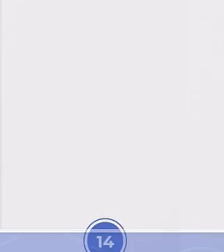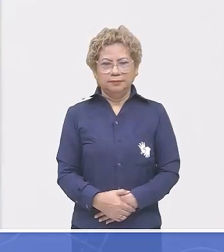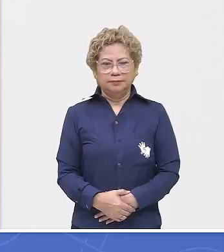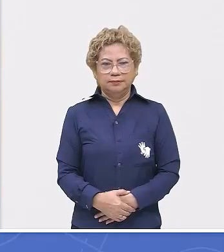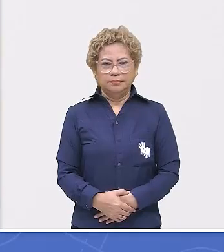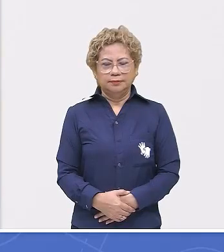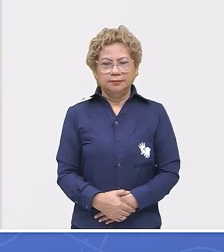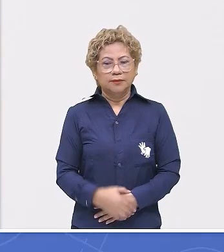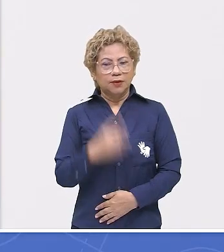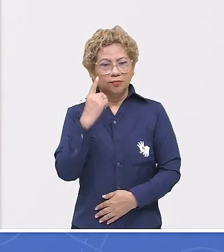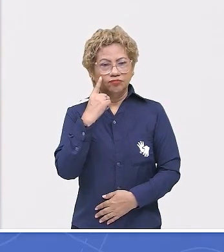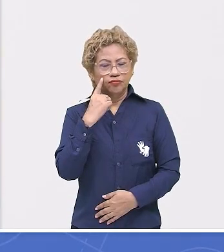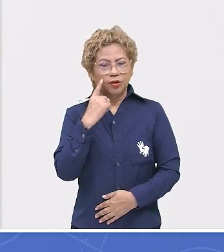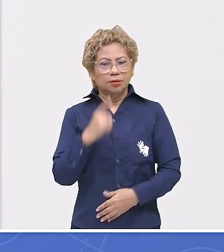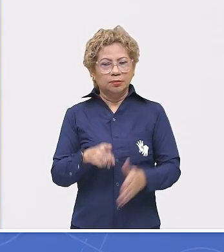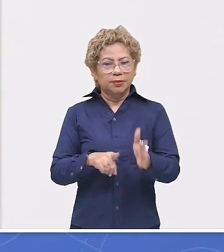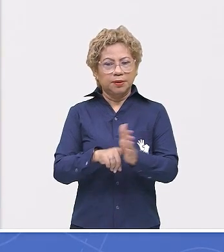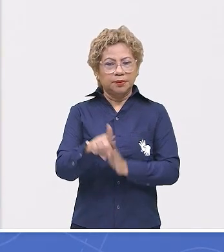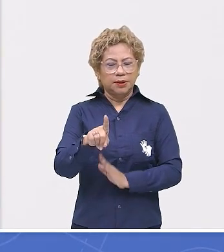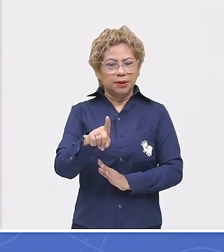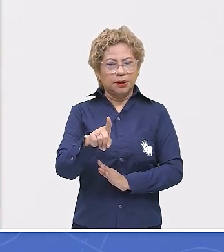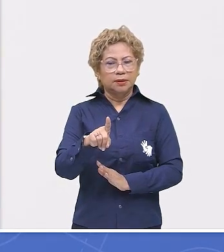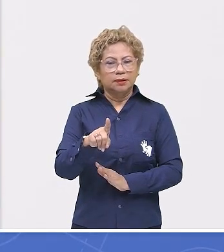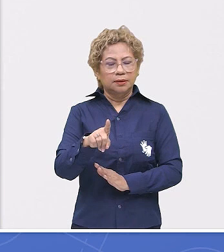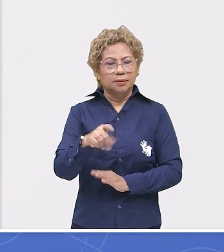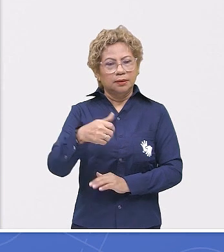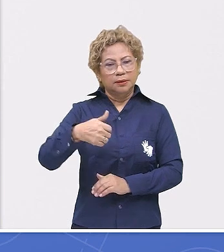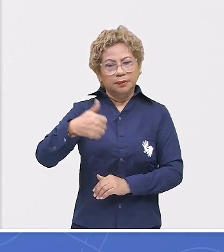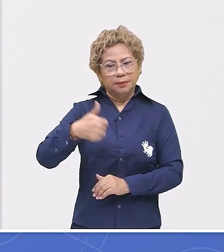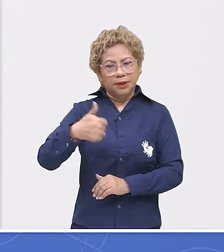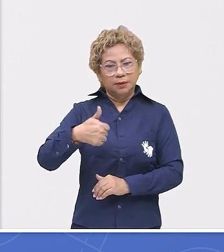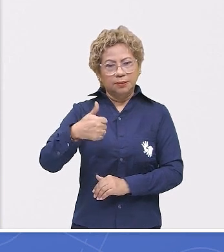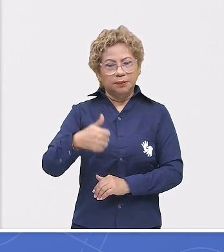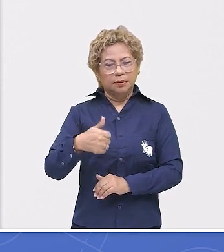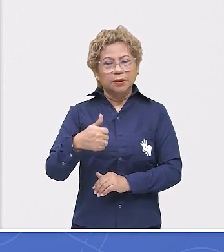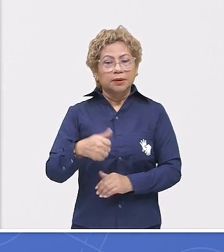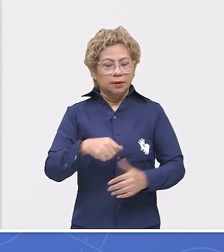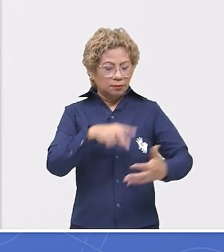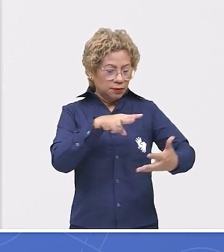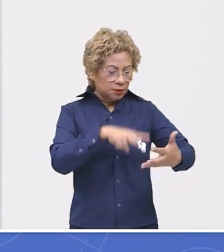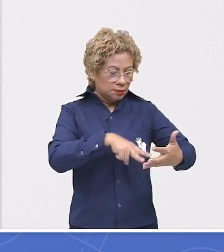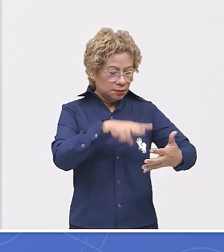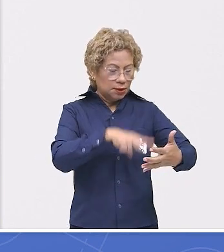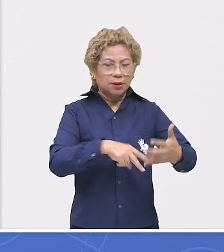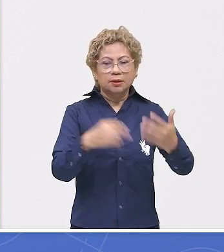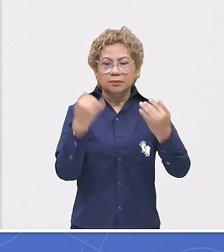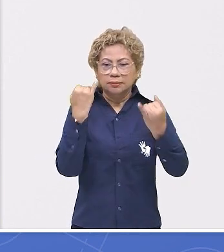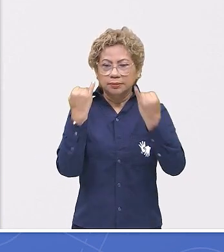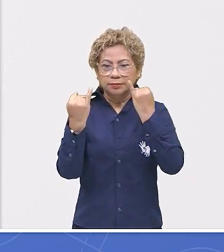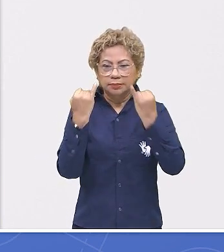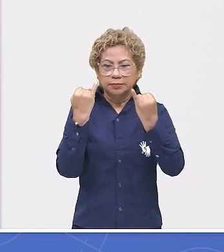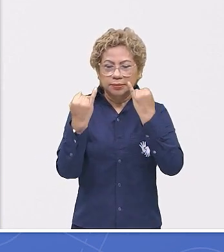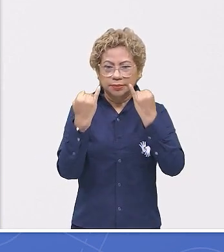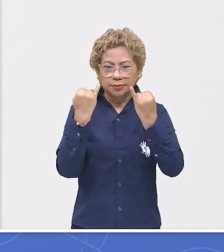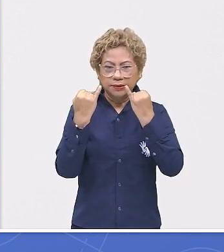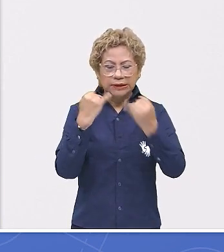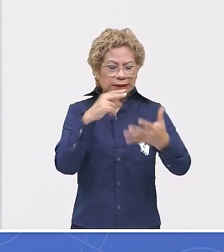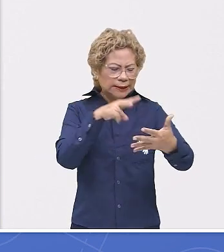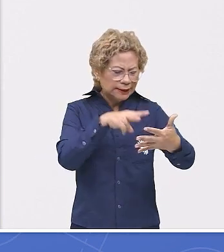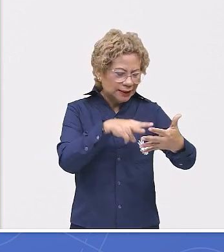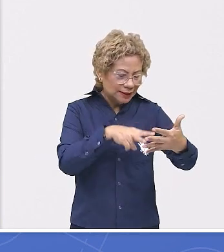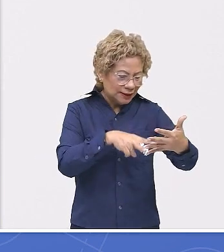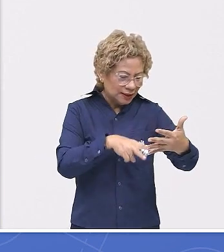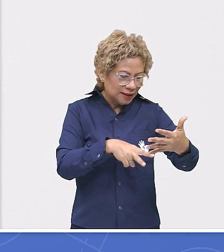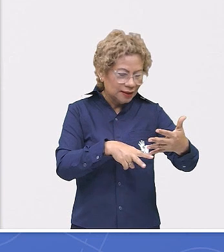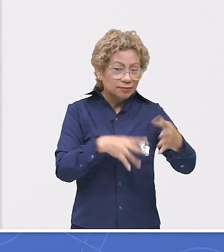Então, olha só, vocês vão ter essa primeira questão, observando, né, analisando cada quesito aí para responder a letra A,